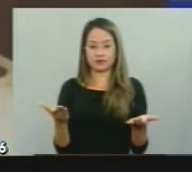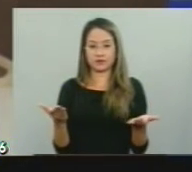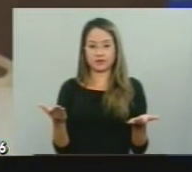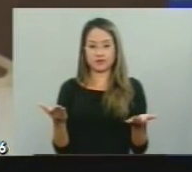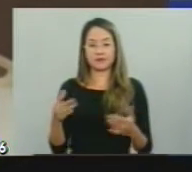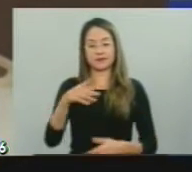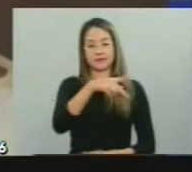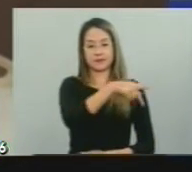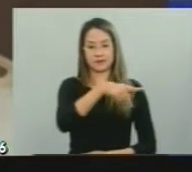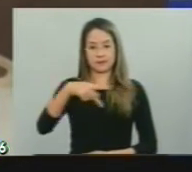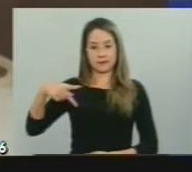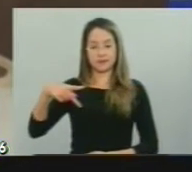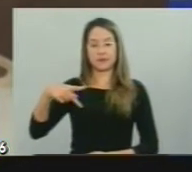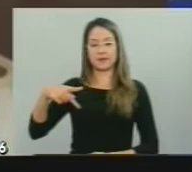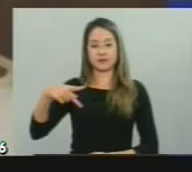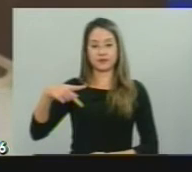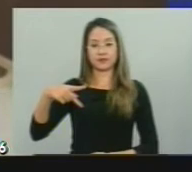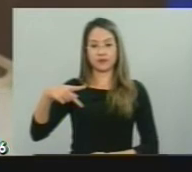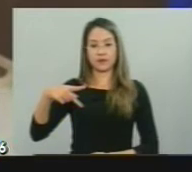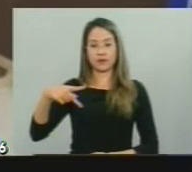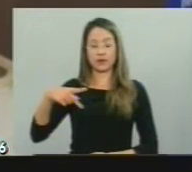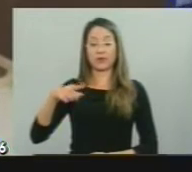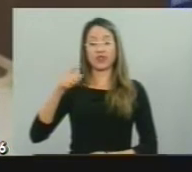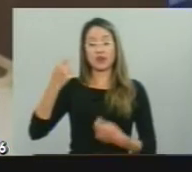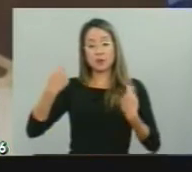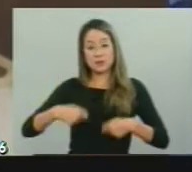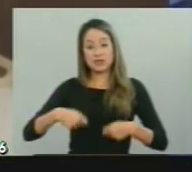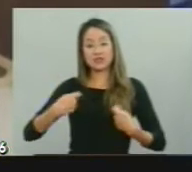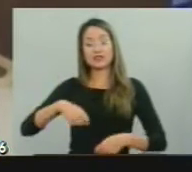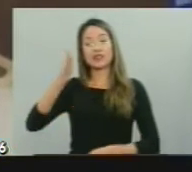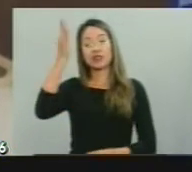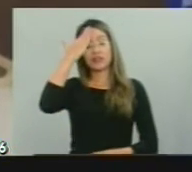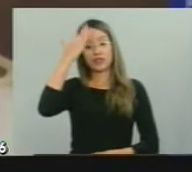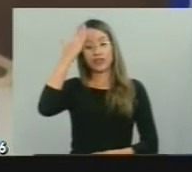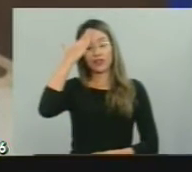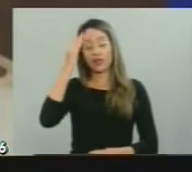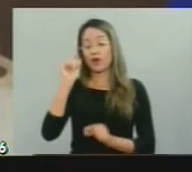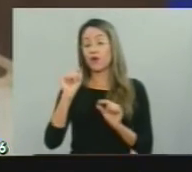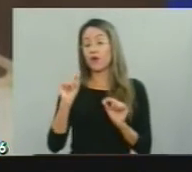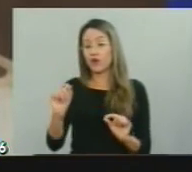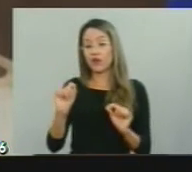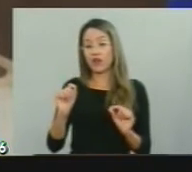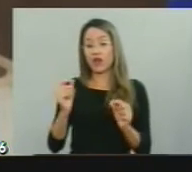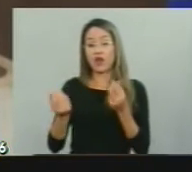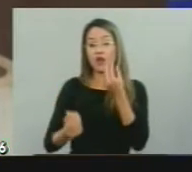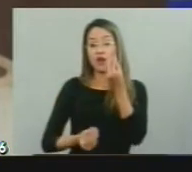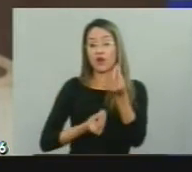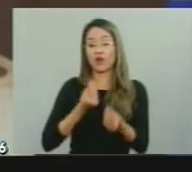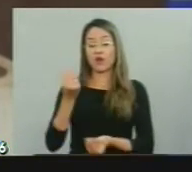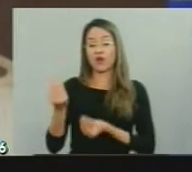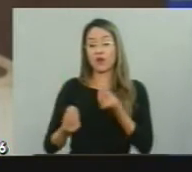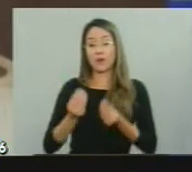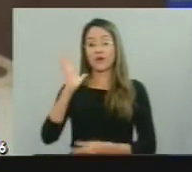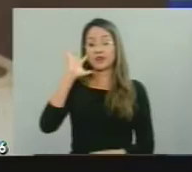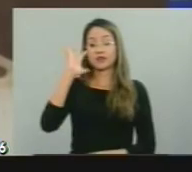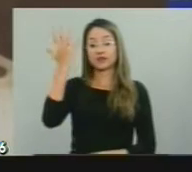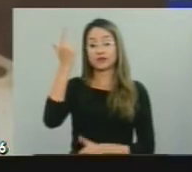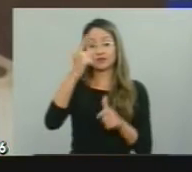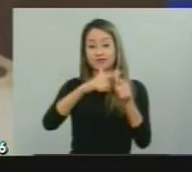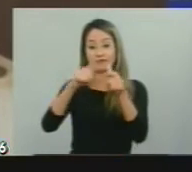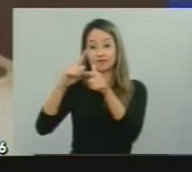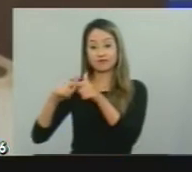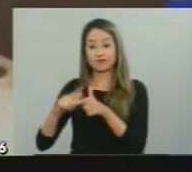a presidente para compreender que eles não vão vencer esta parada